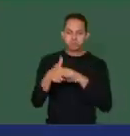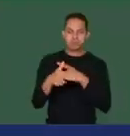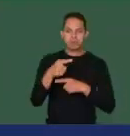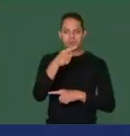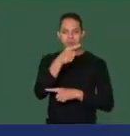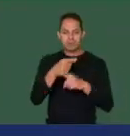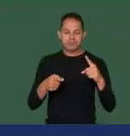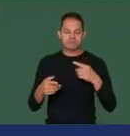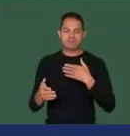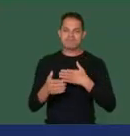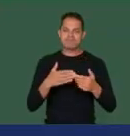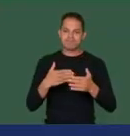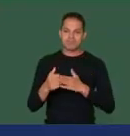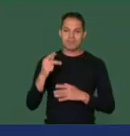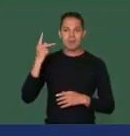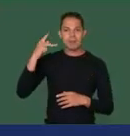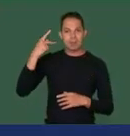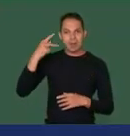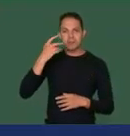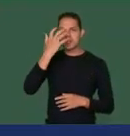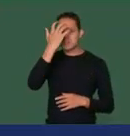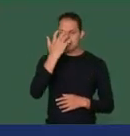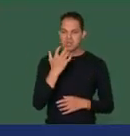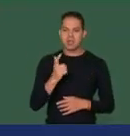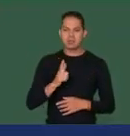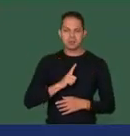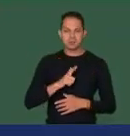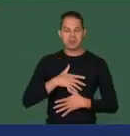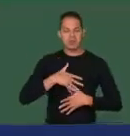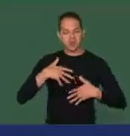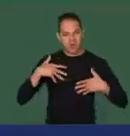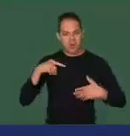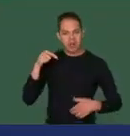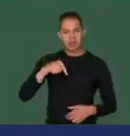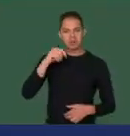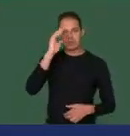régua, ainda existem parlamentares sérios e honrados nesse país. Obrigado, senhor presidente.